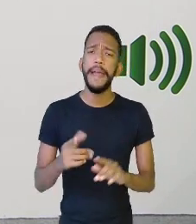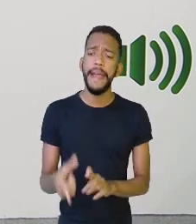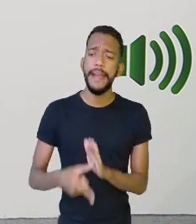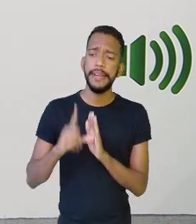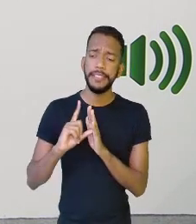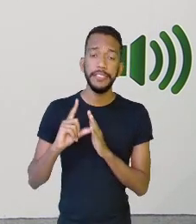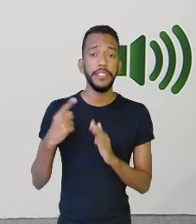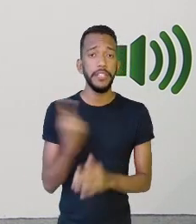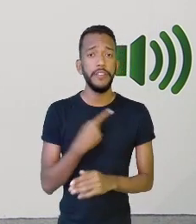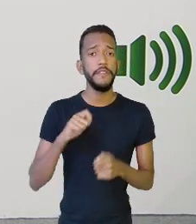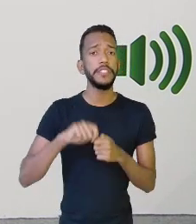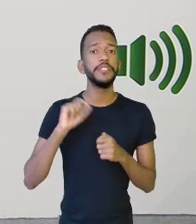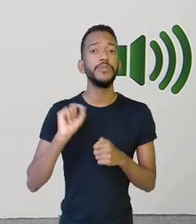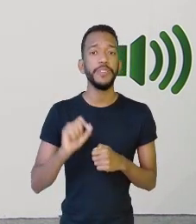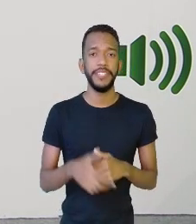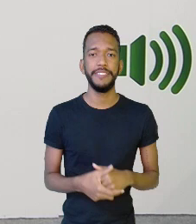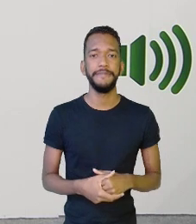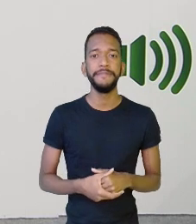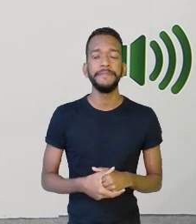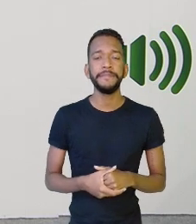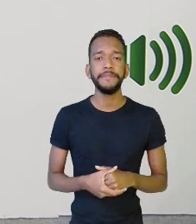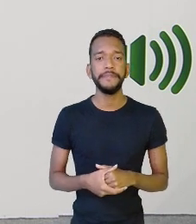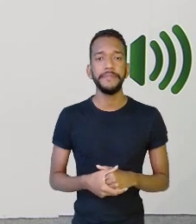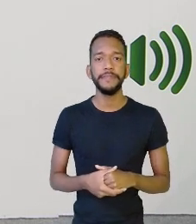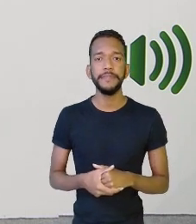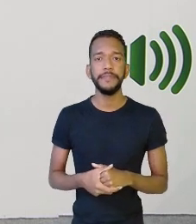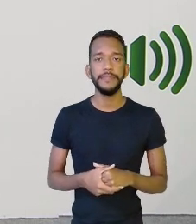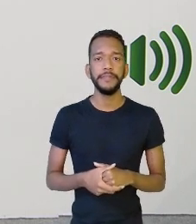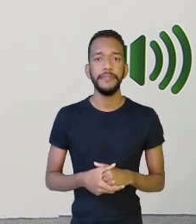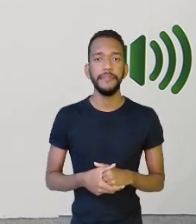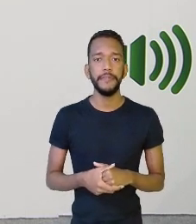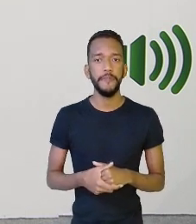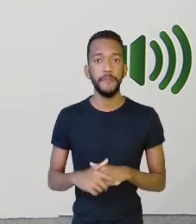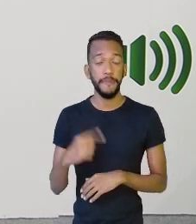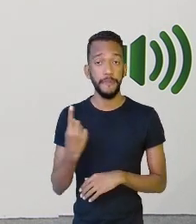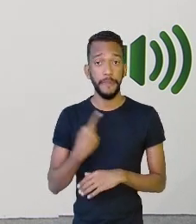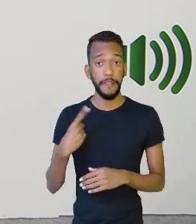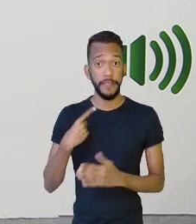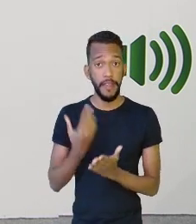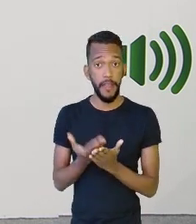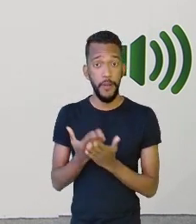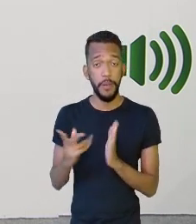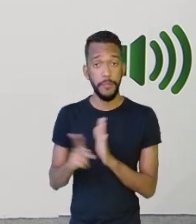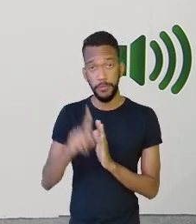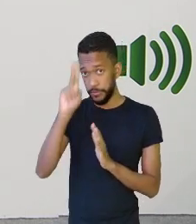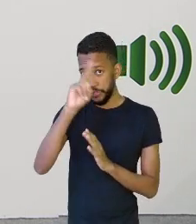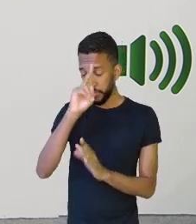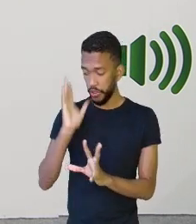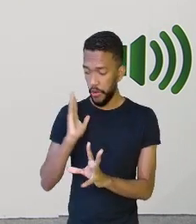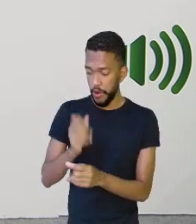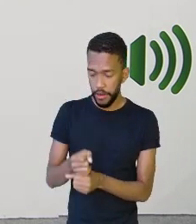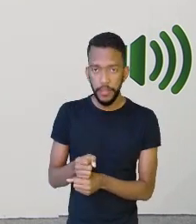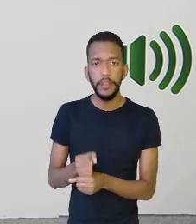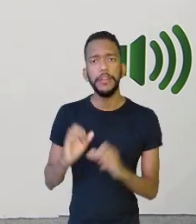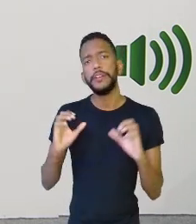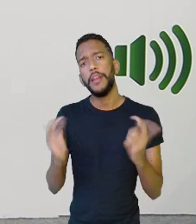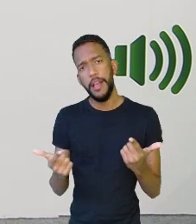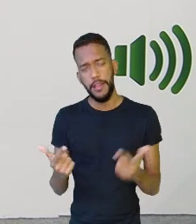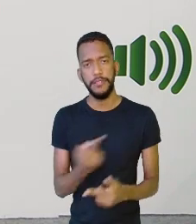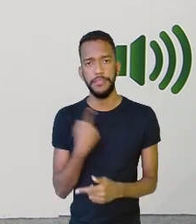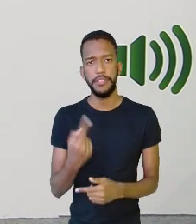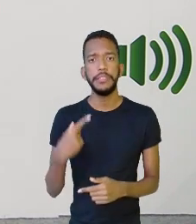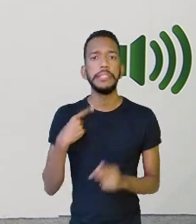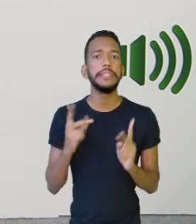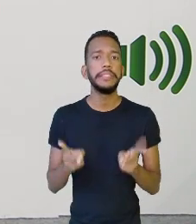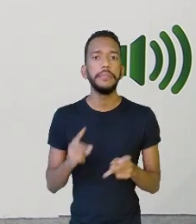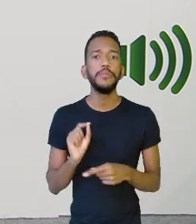fazer o seguinte. Antes, nós estamos aqui numa aula de história e, claro, a gente sempre